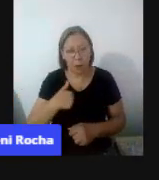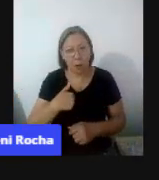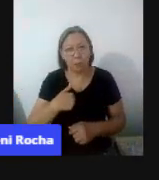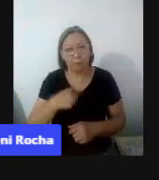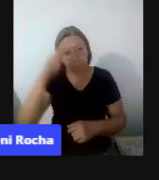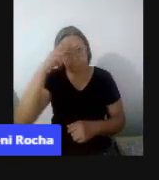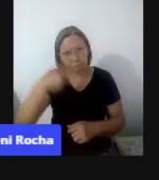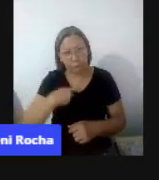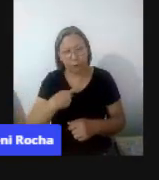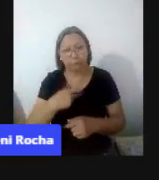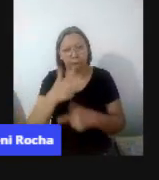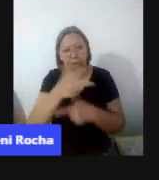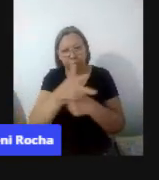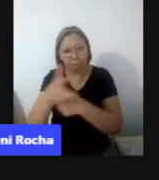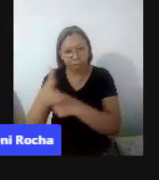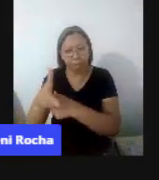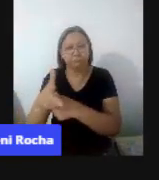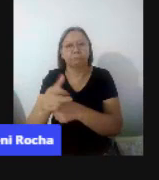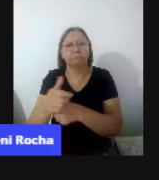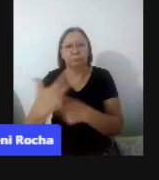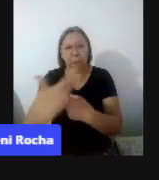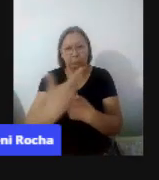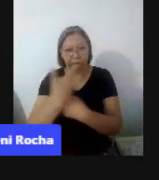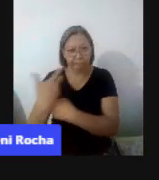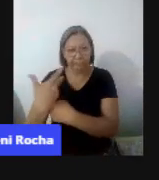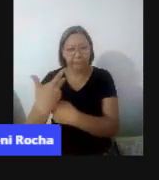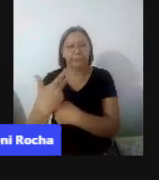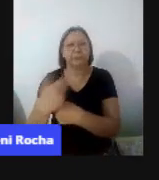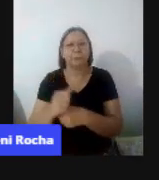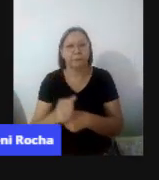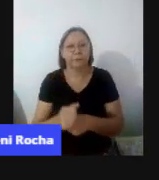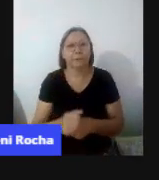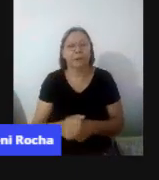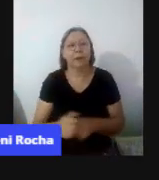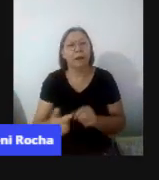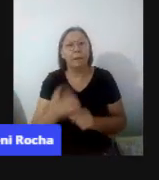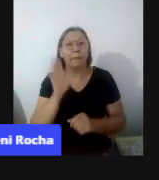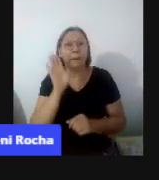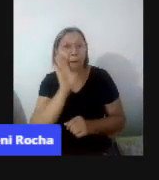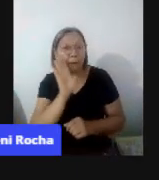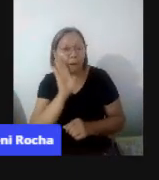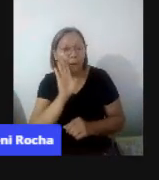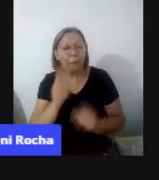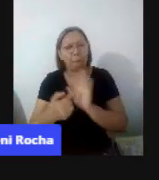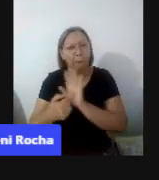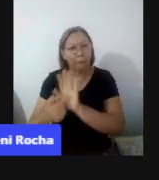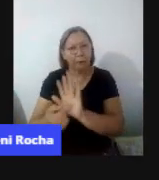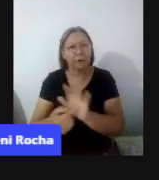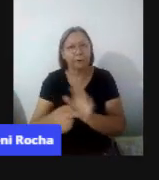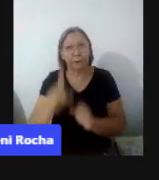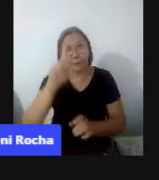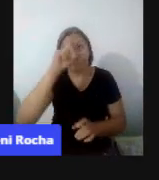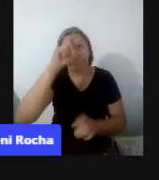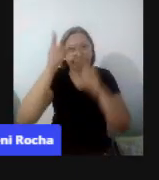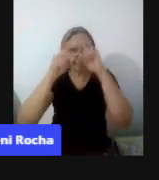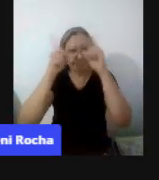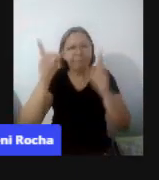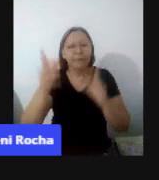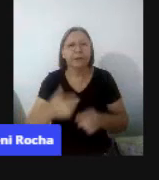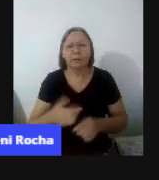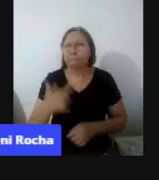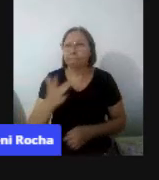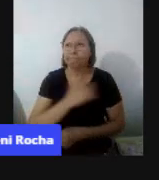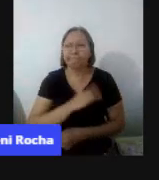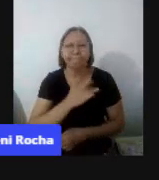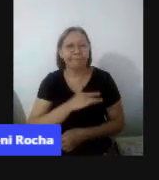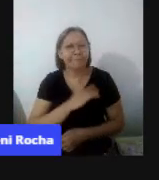né? Que legal. Isso mostra que você é uma pessoa criativa, que você é uma pessoa que não tem medo de se expor, você